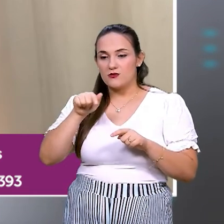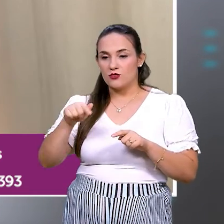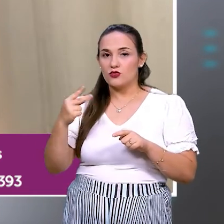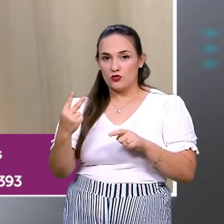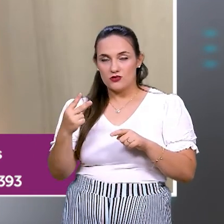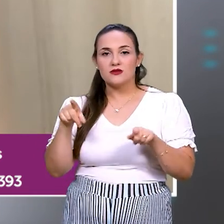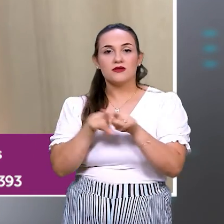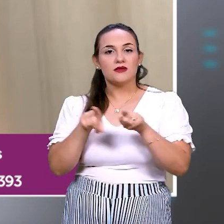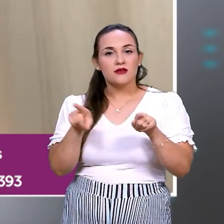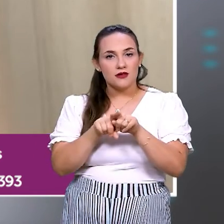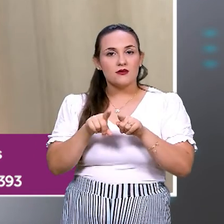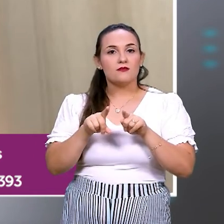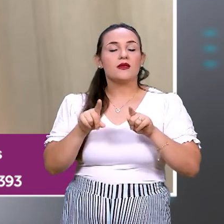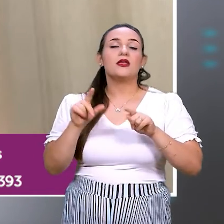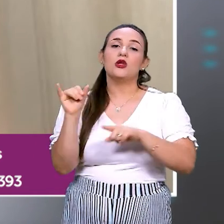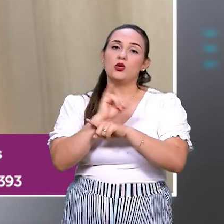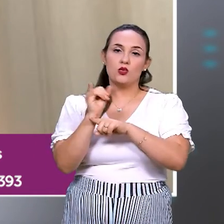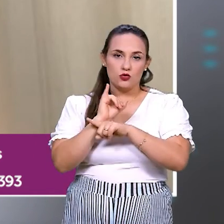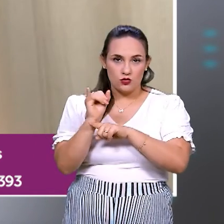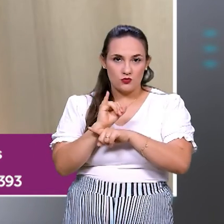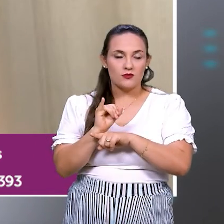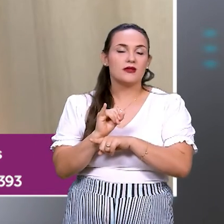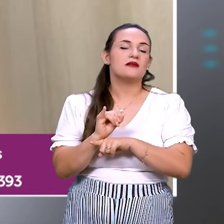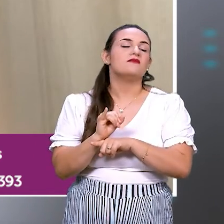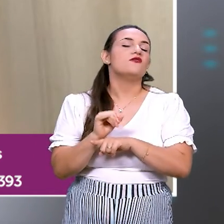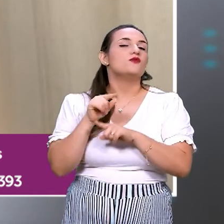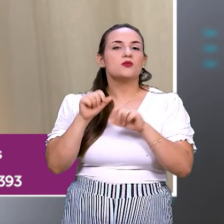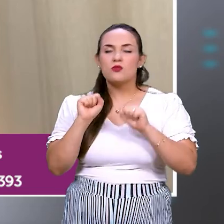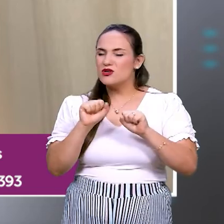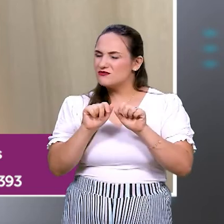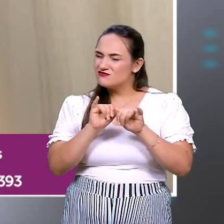Assembleia Legislativa de Mato Grosso do Sul no YouTube. Compartilhe com